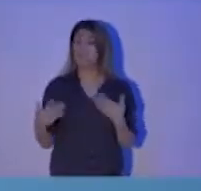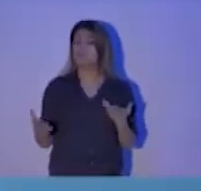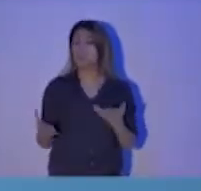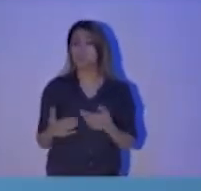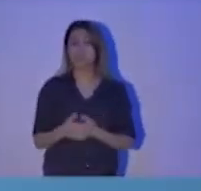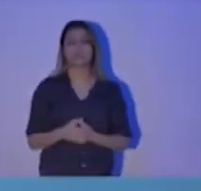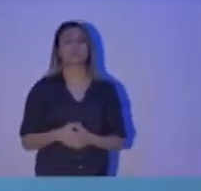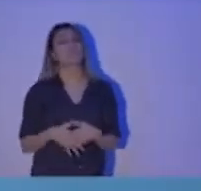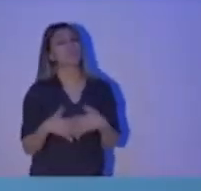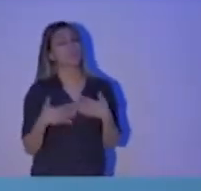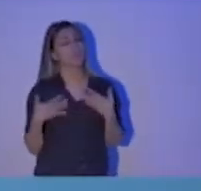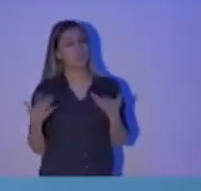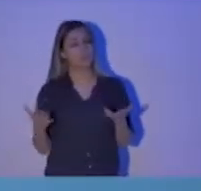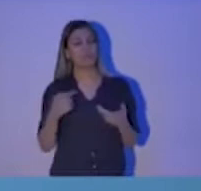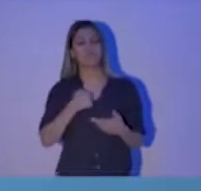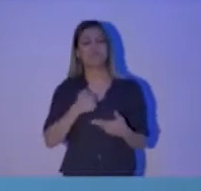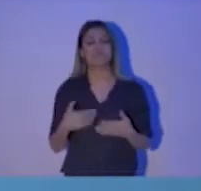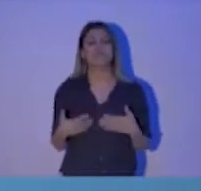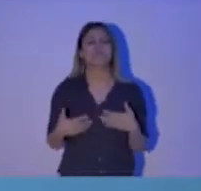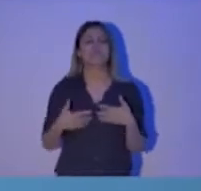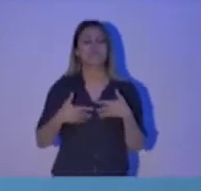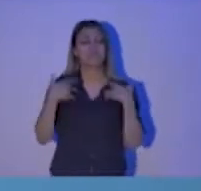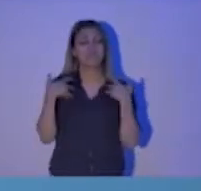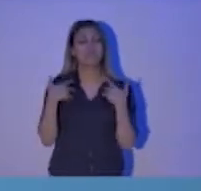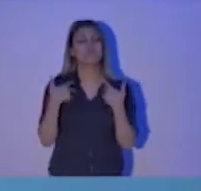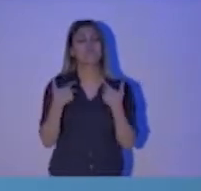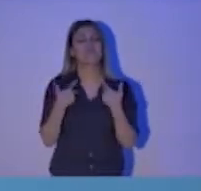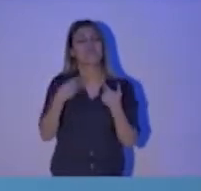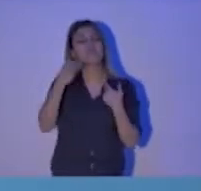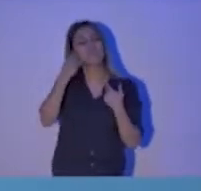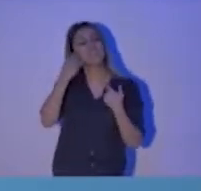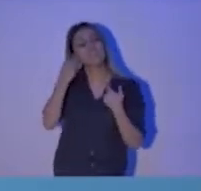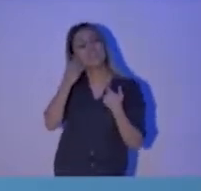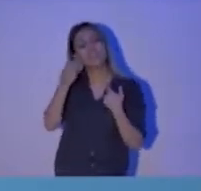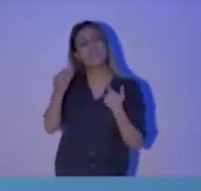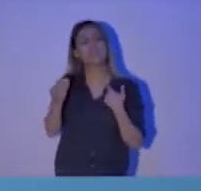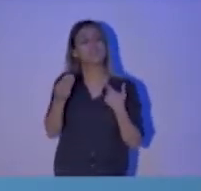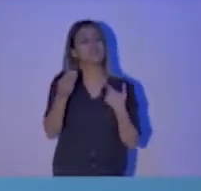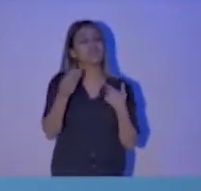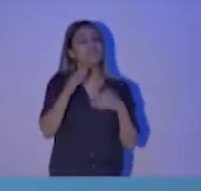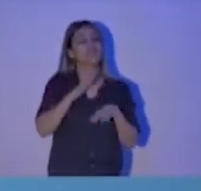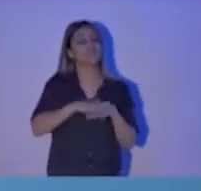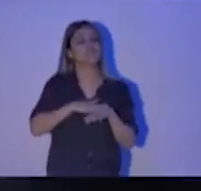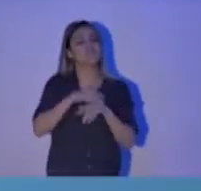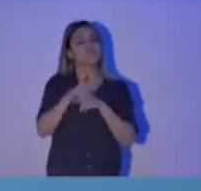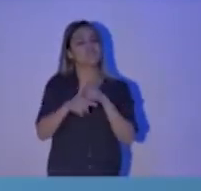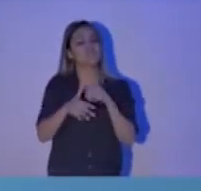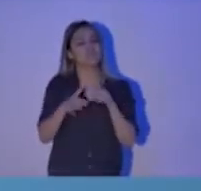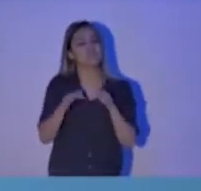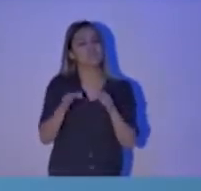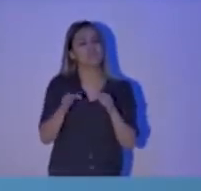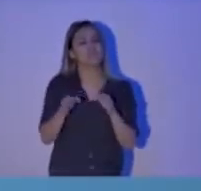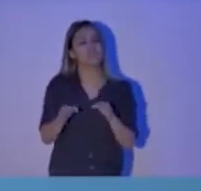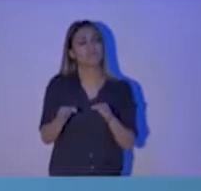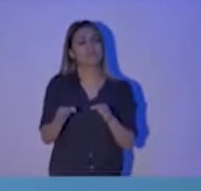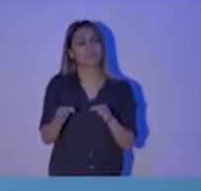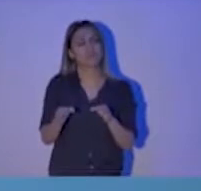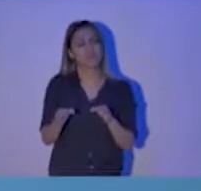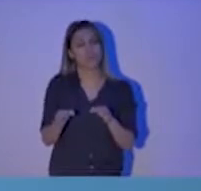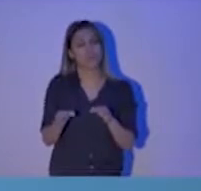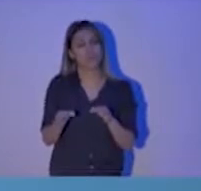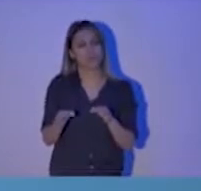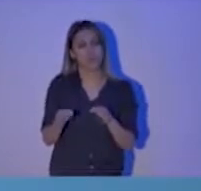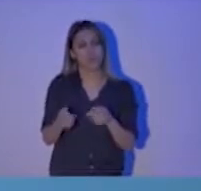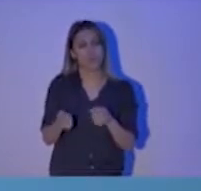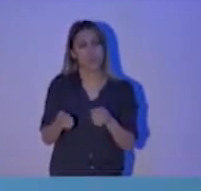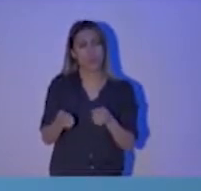muito e a gente tem tido uma disciplina para que isso aconteça, de trazer o máximo de racionalidade possível